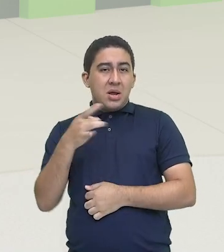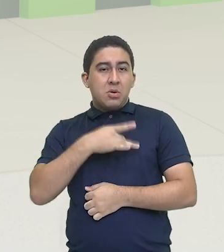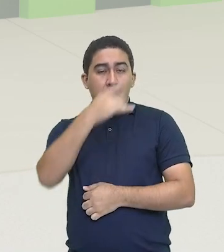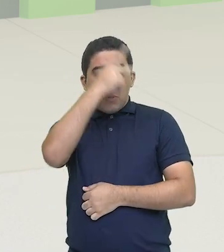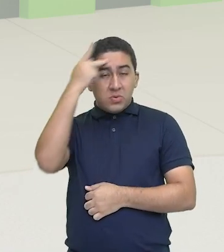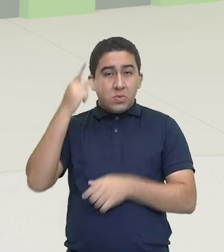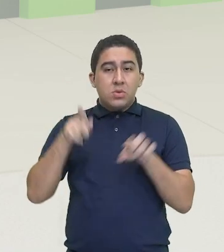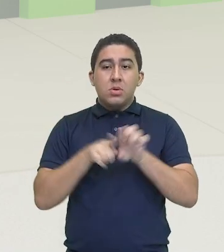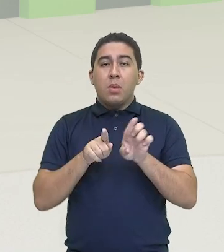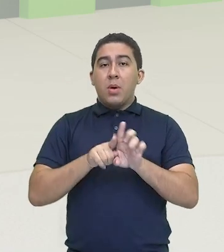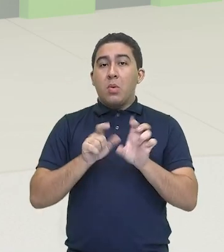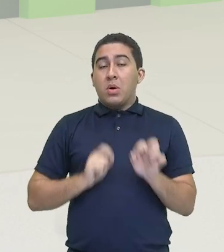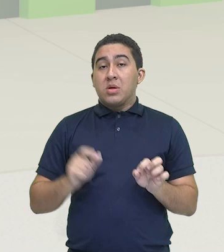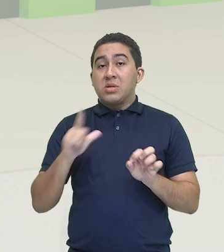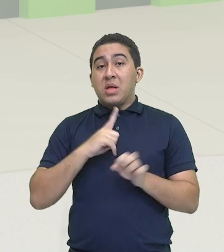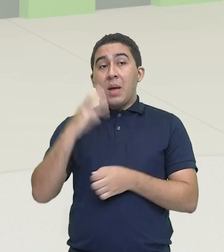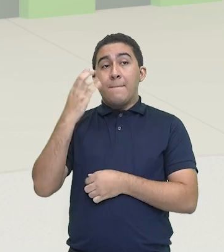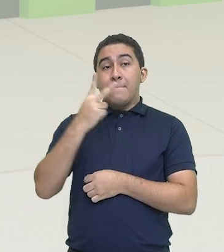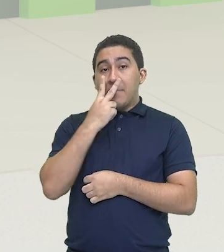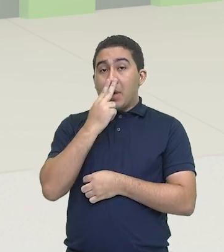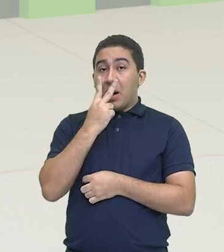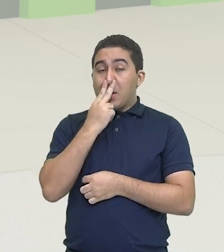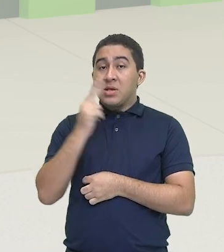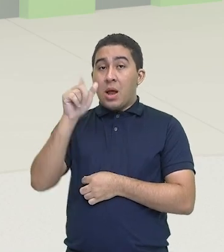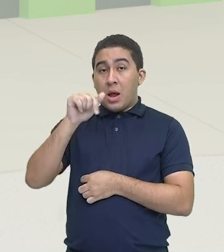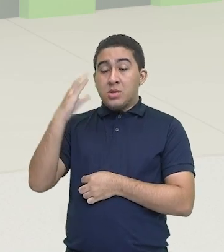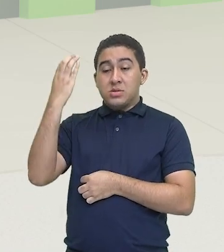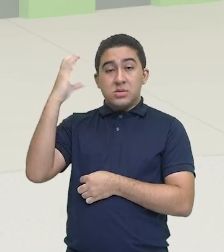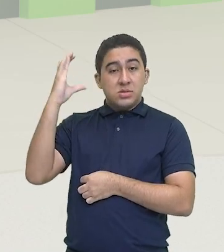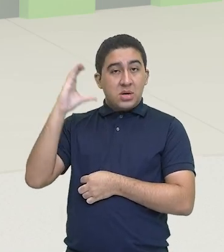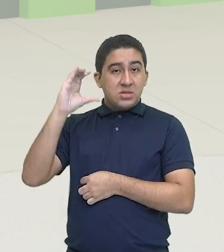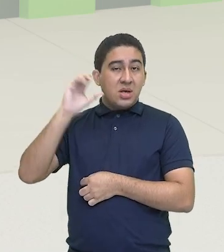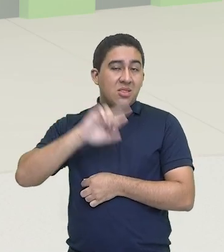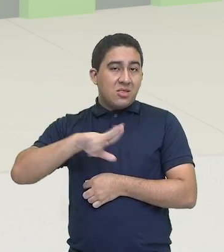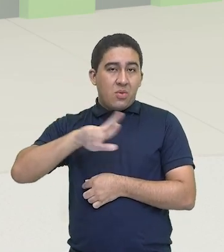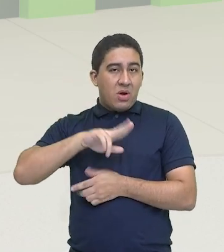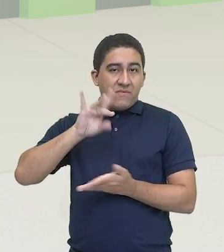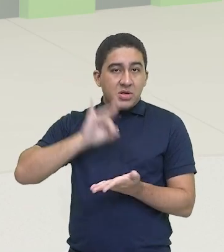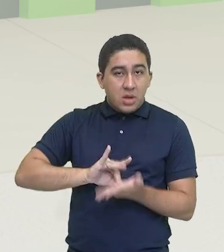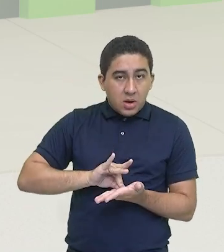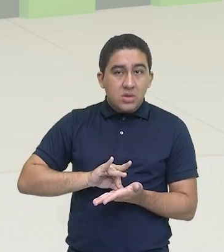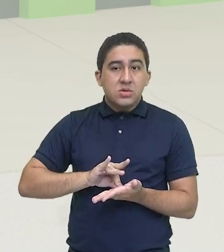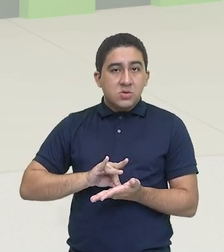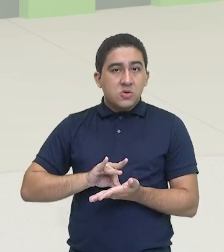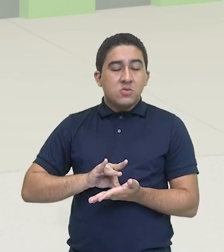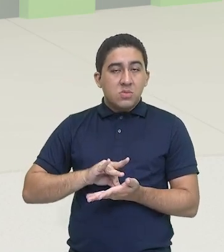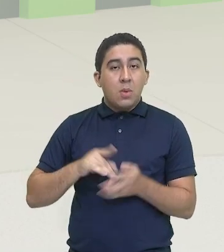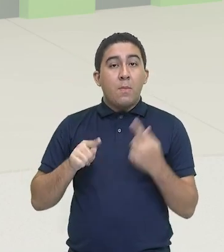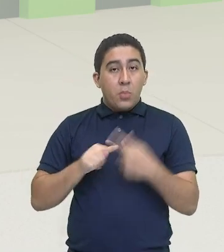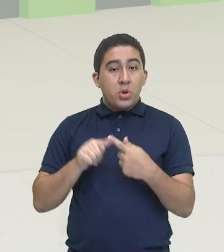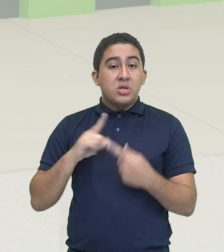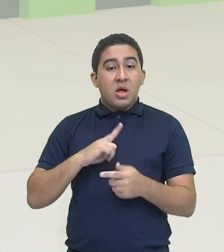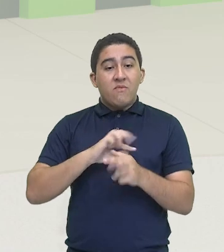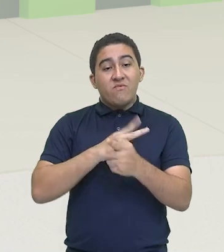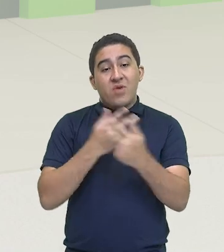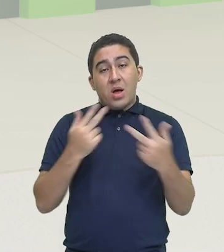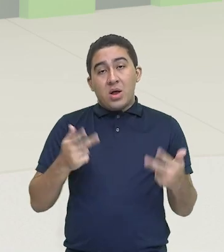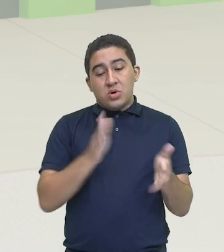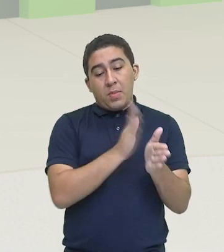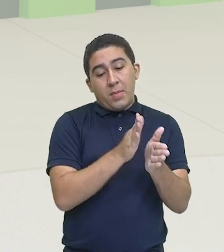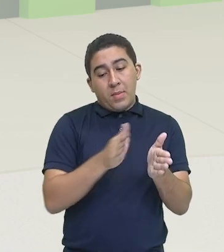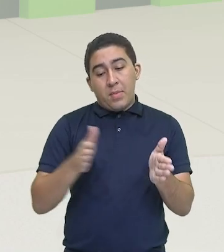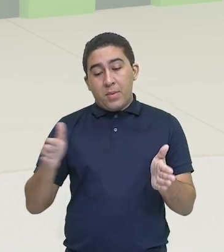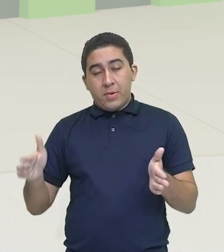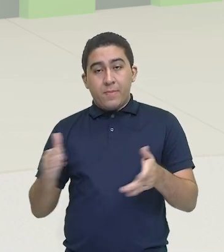por colocar a ciência como algo que não é verdadeiro, porque são muitos passo a passos,